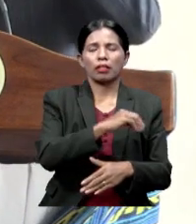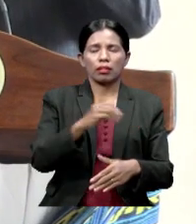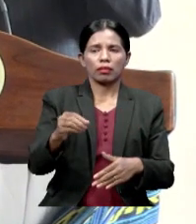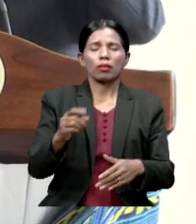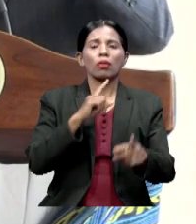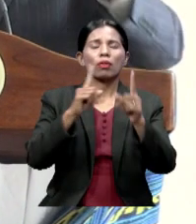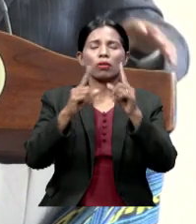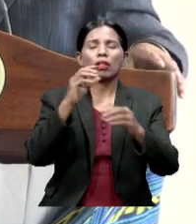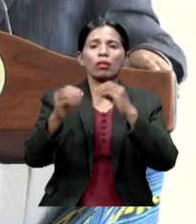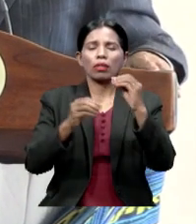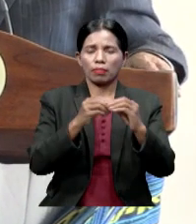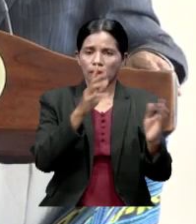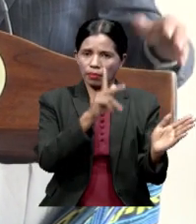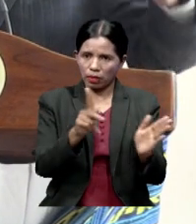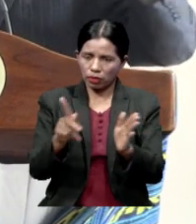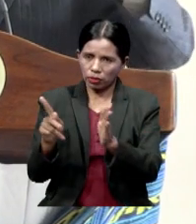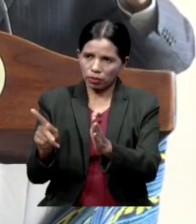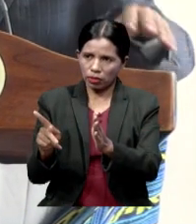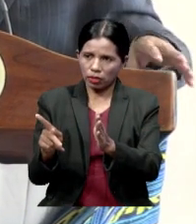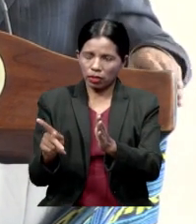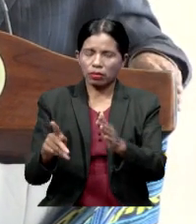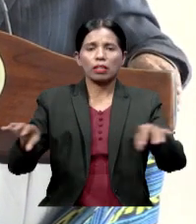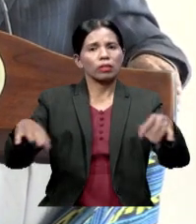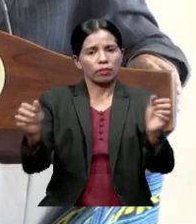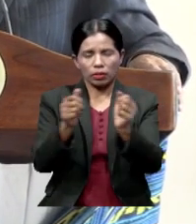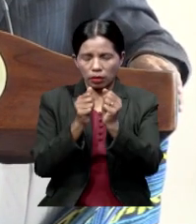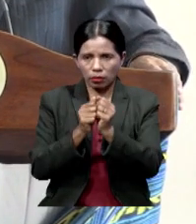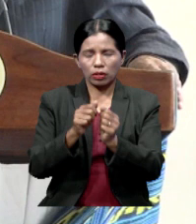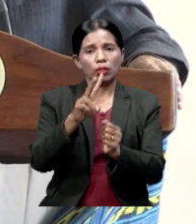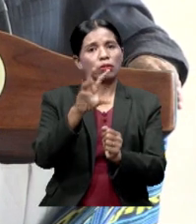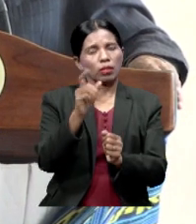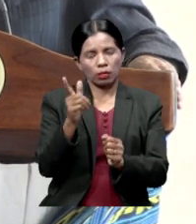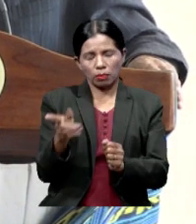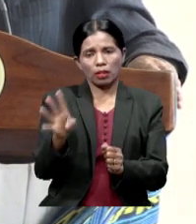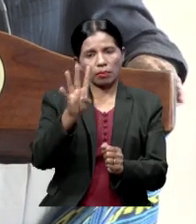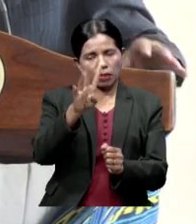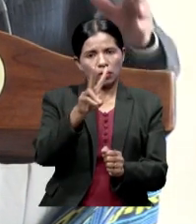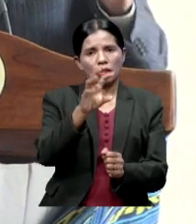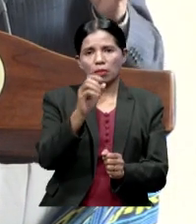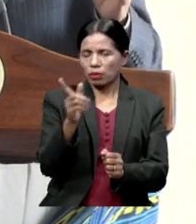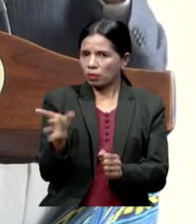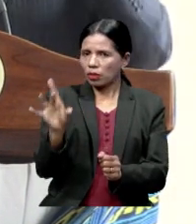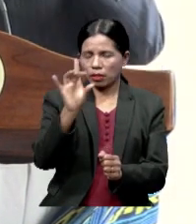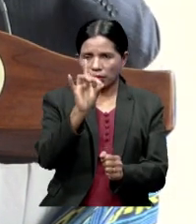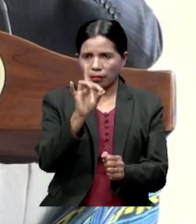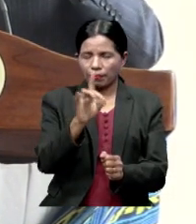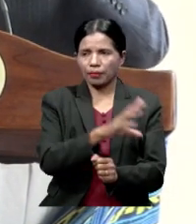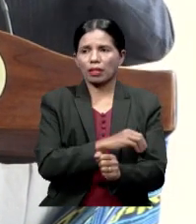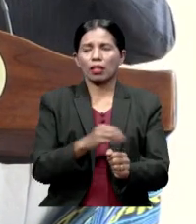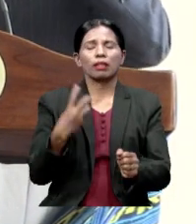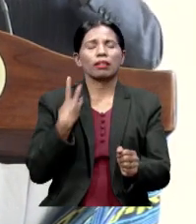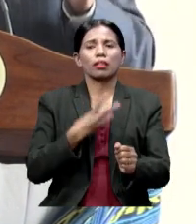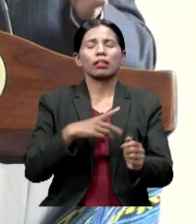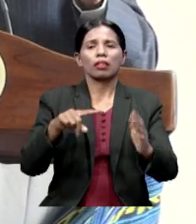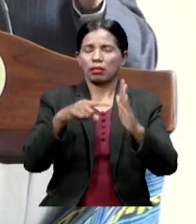ou do plano de cooperação 2024 a 2028 vermísmo a